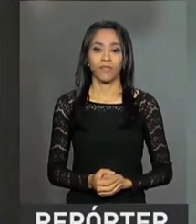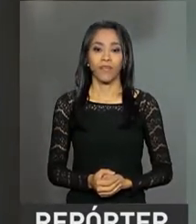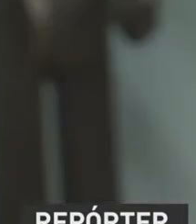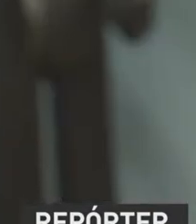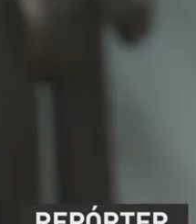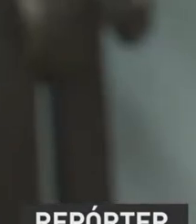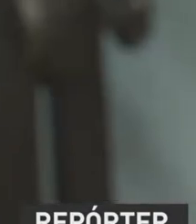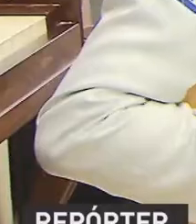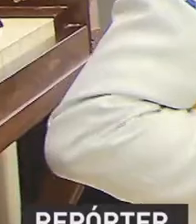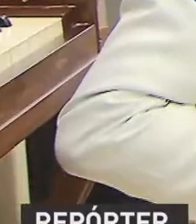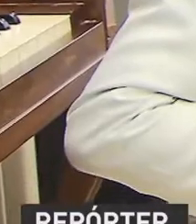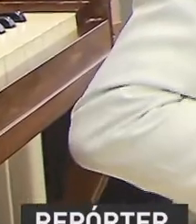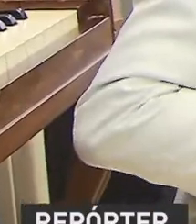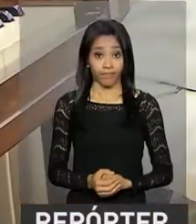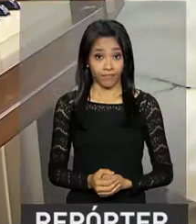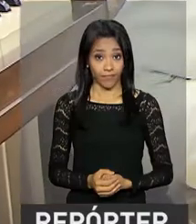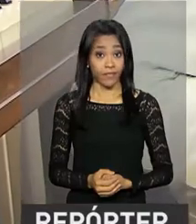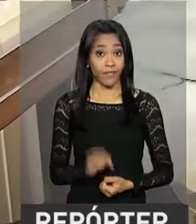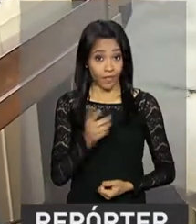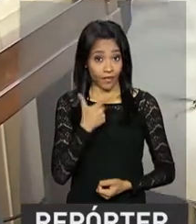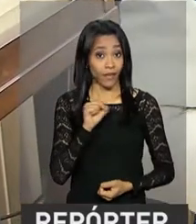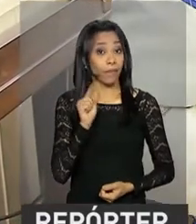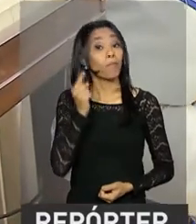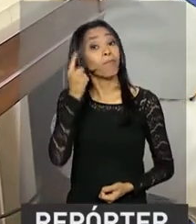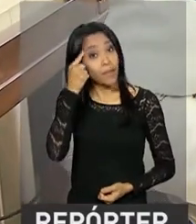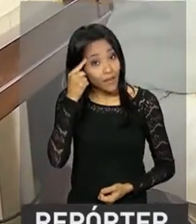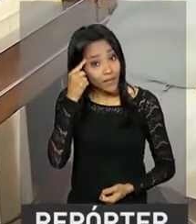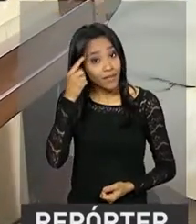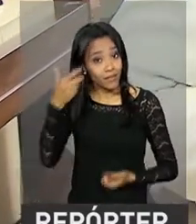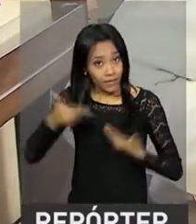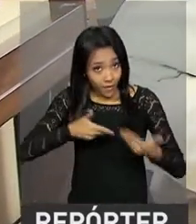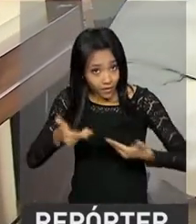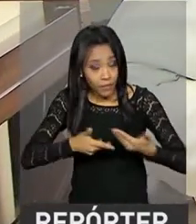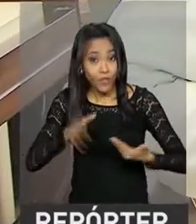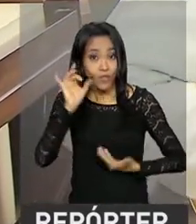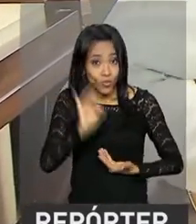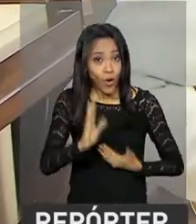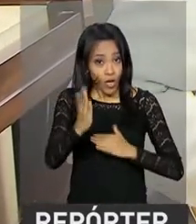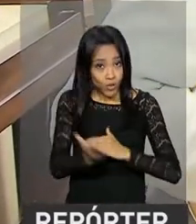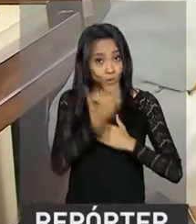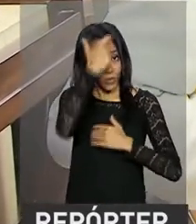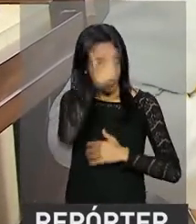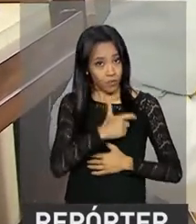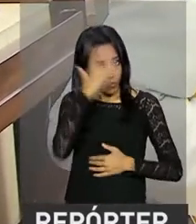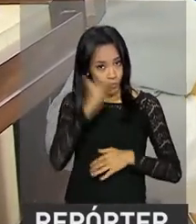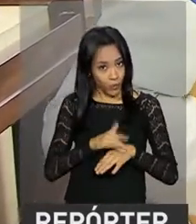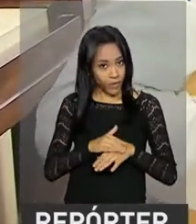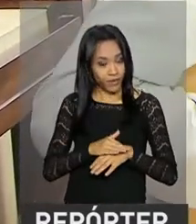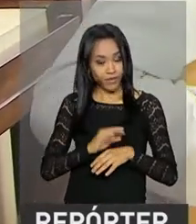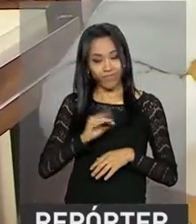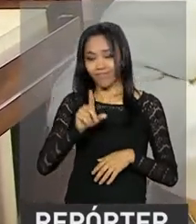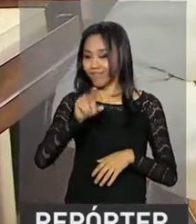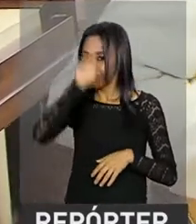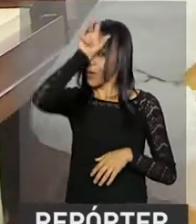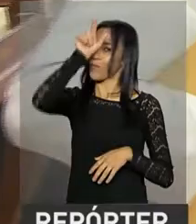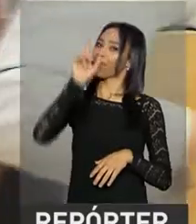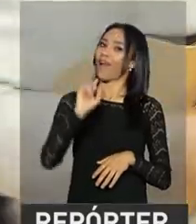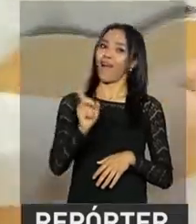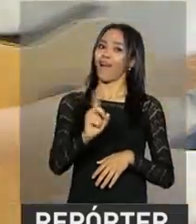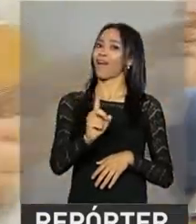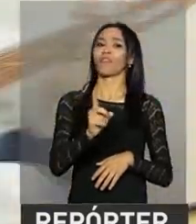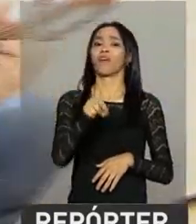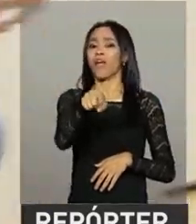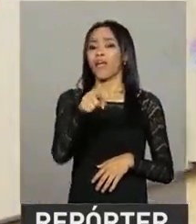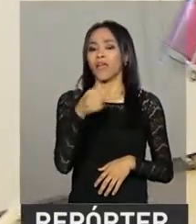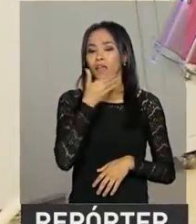ah e quem pensa que o tratamento com a música ajuda só os pacientes está muito enganado eu passo 10 horas